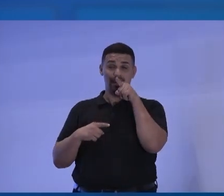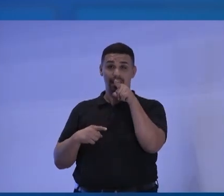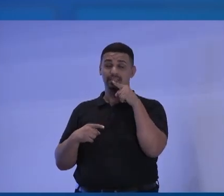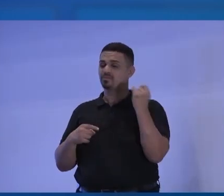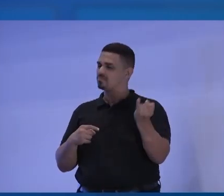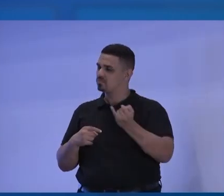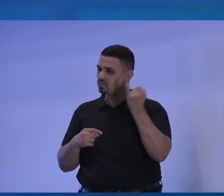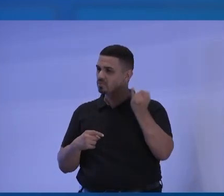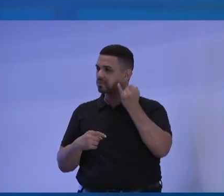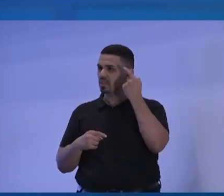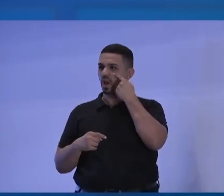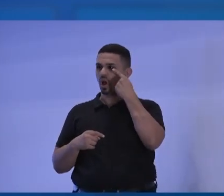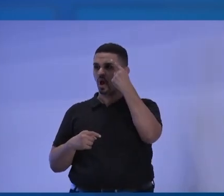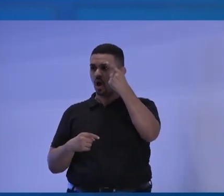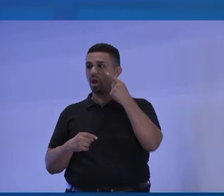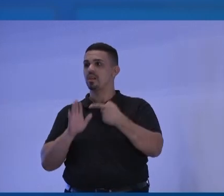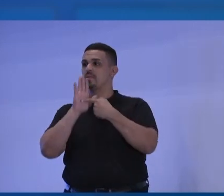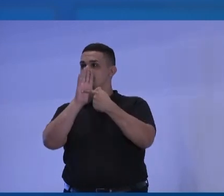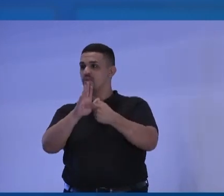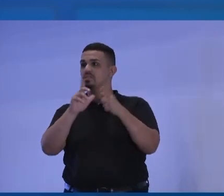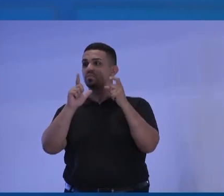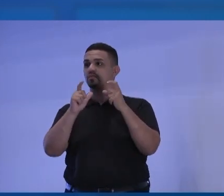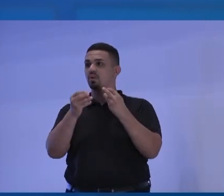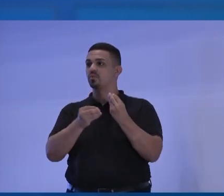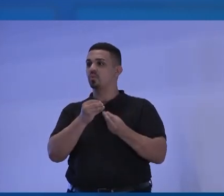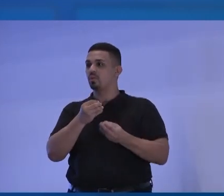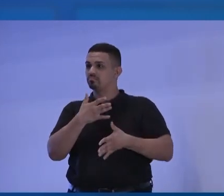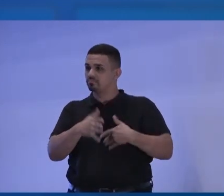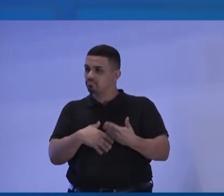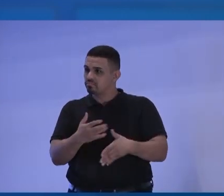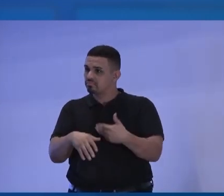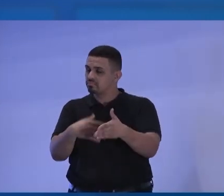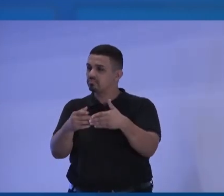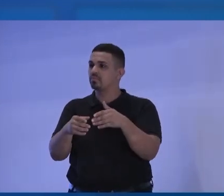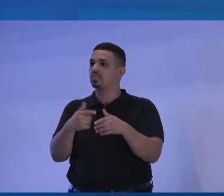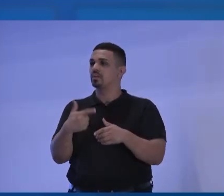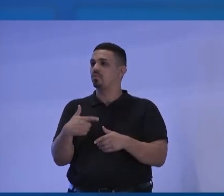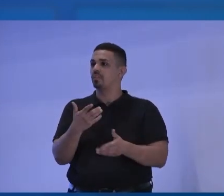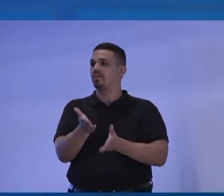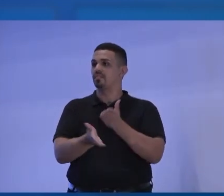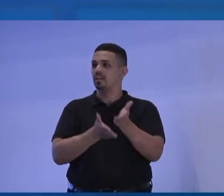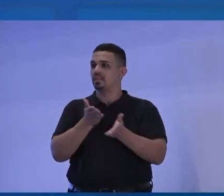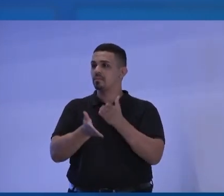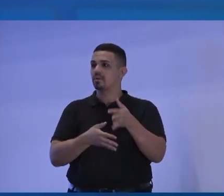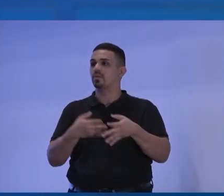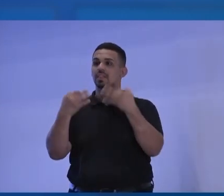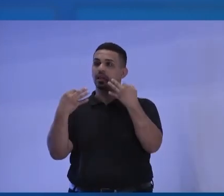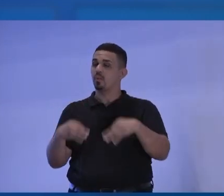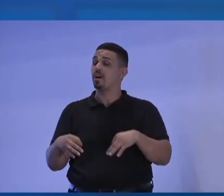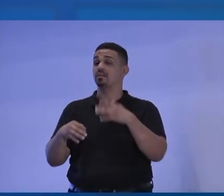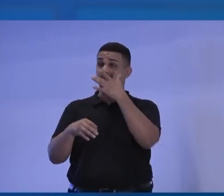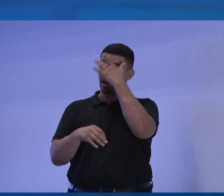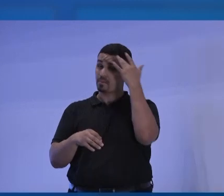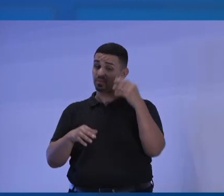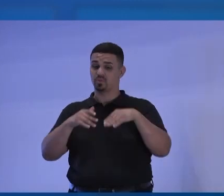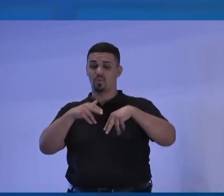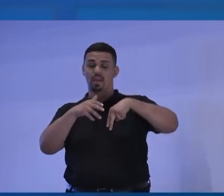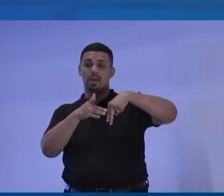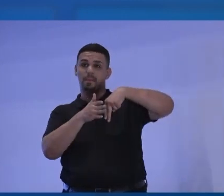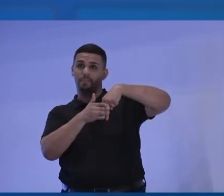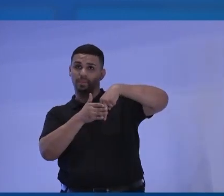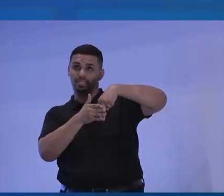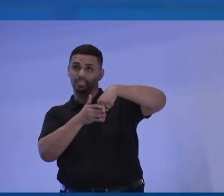que é uma evolução de uma hanseníase não tratada ou não adequadamente tratada. Então, o paciente ele fica com úlceras, ele